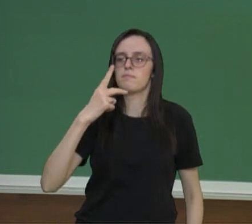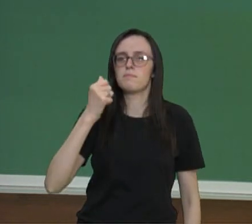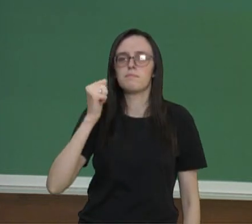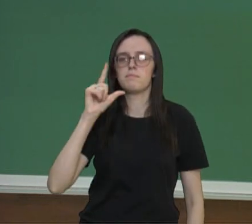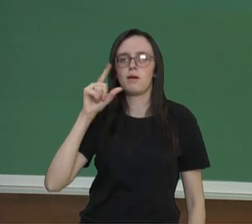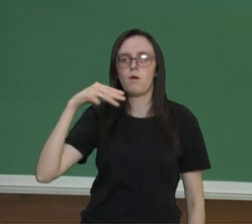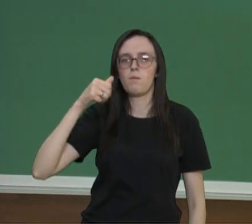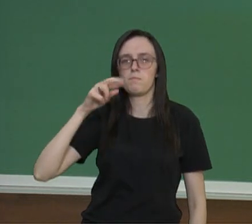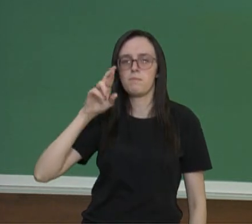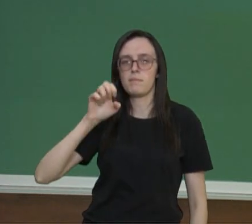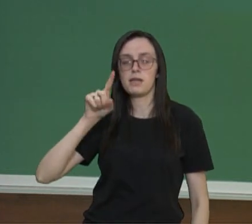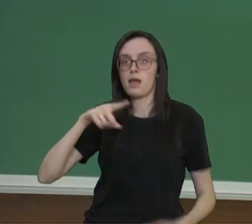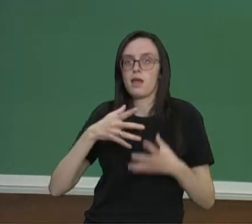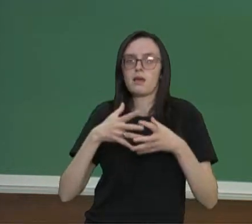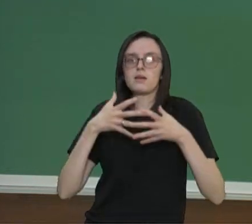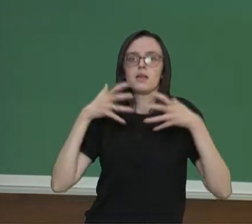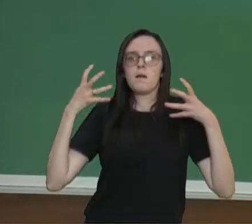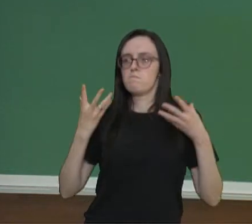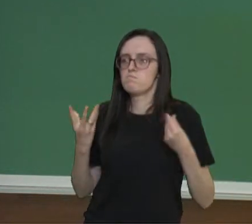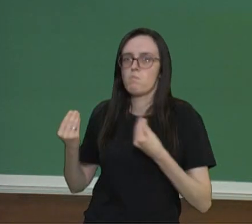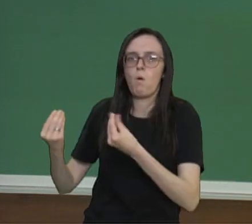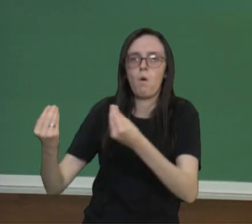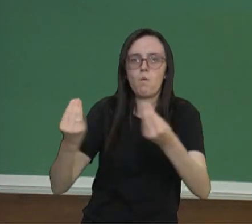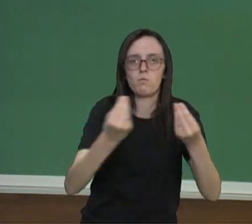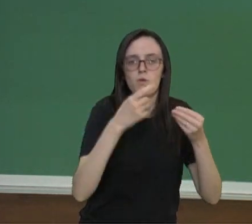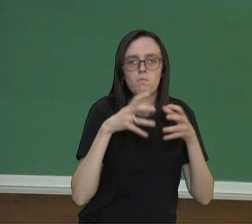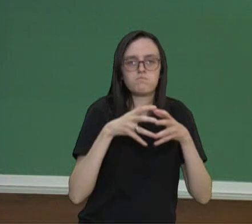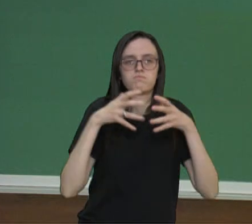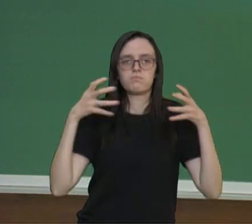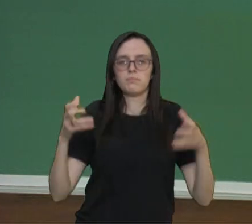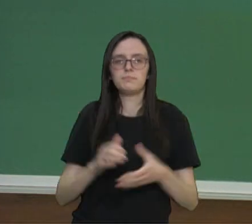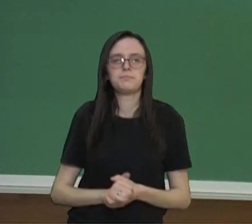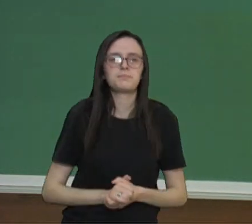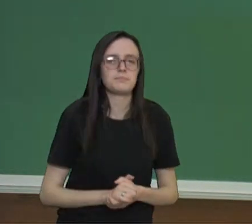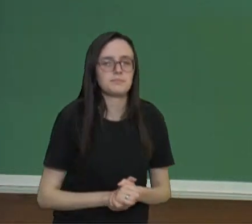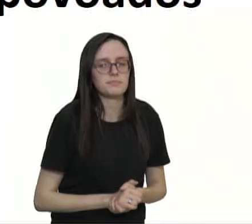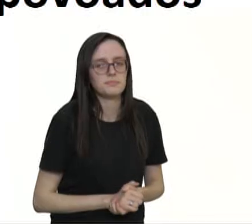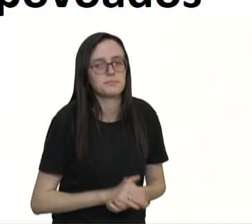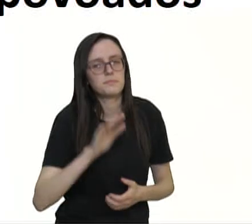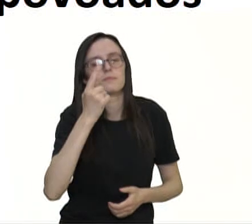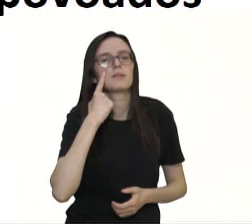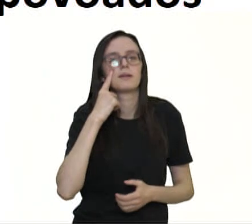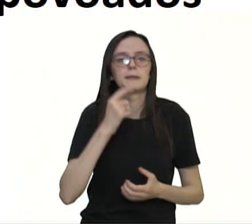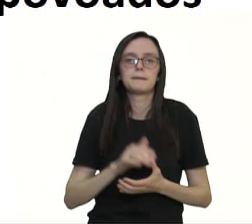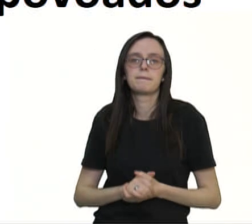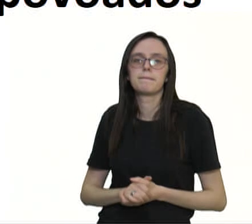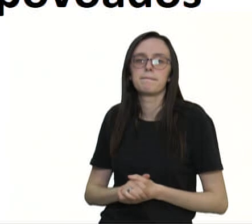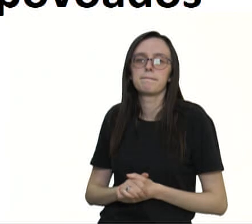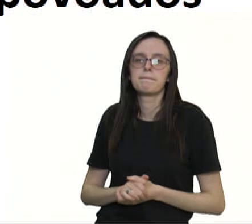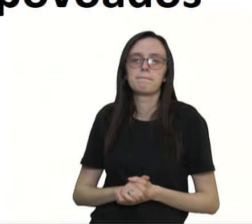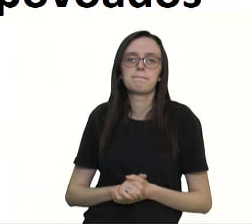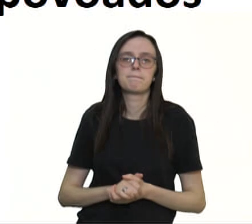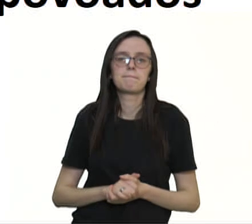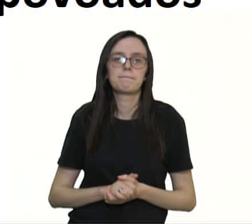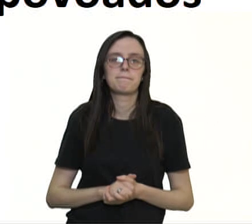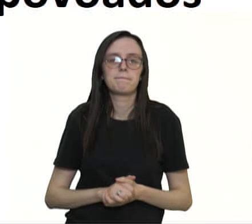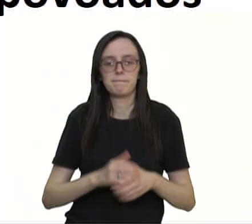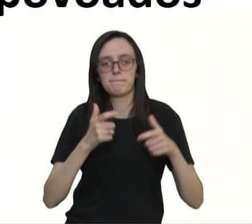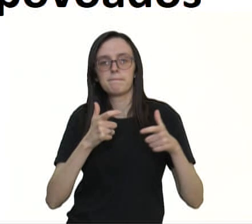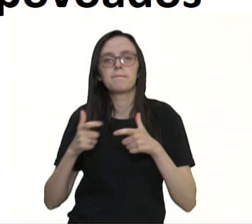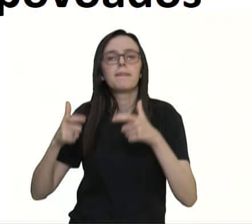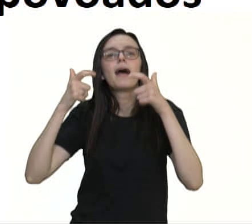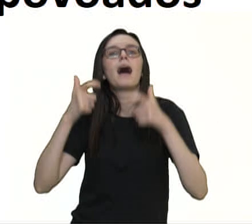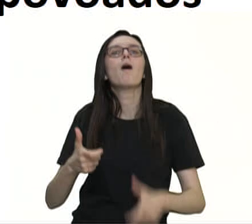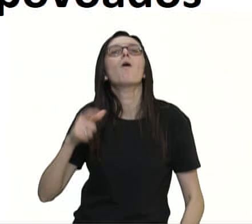vários mocambos, formando um grande quilombo então. Eles eram situados